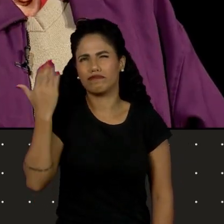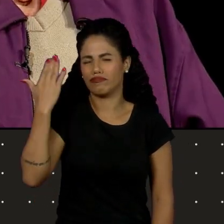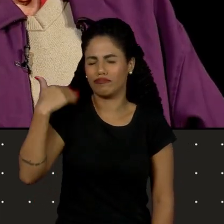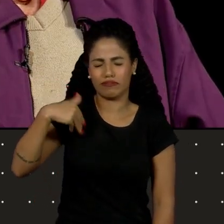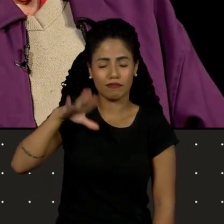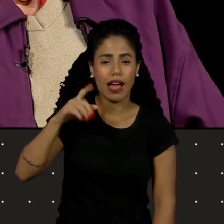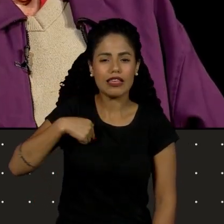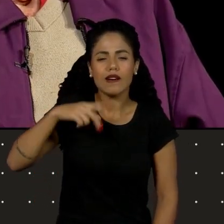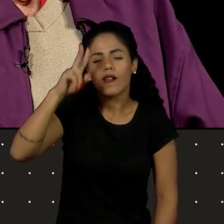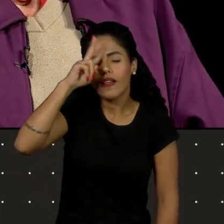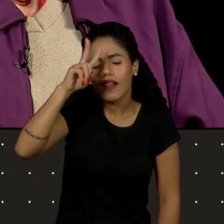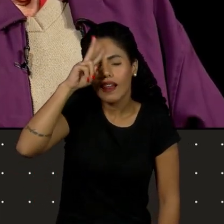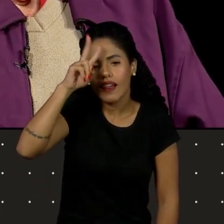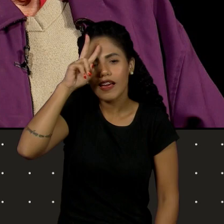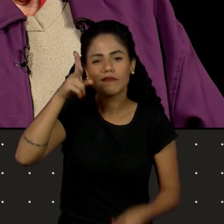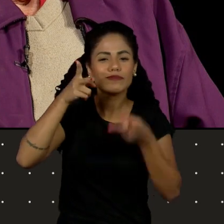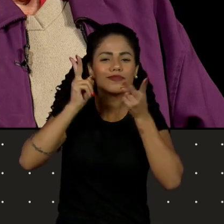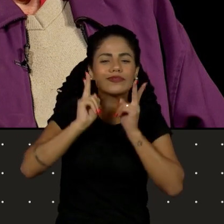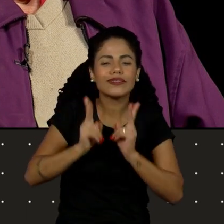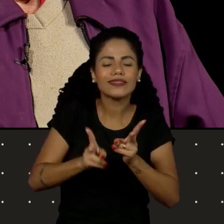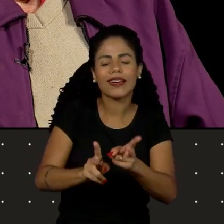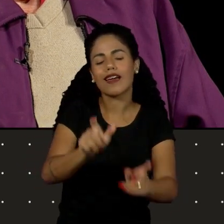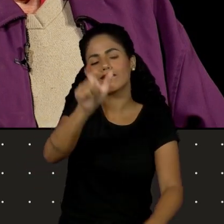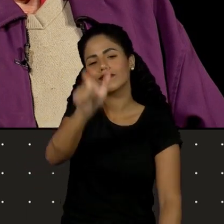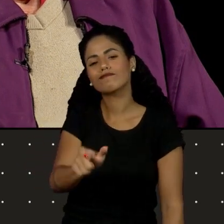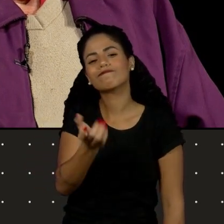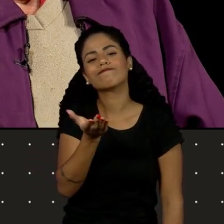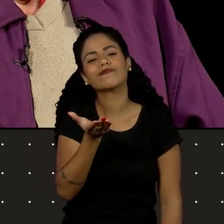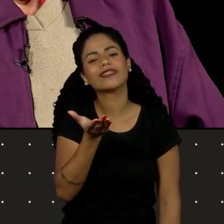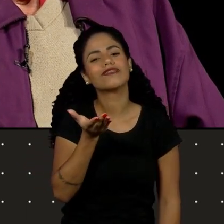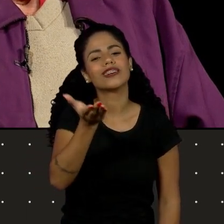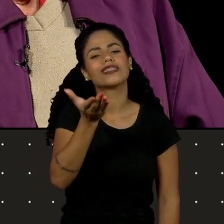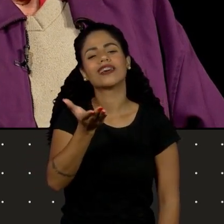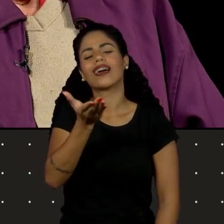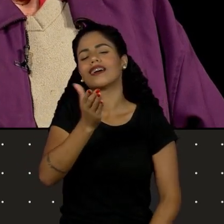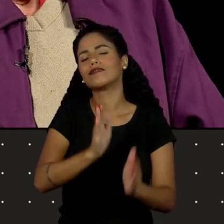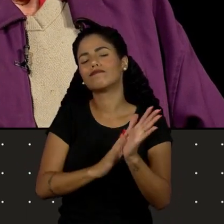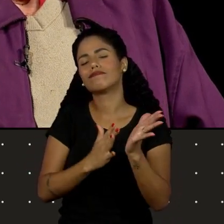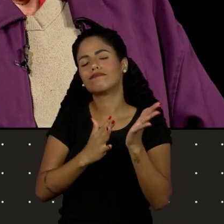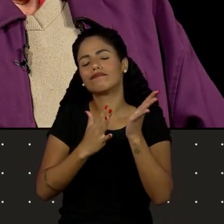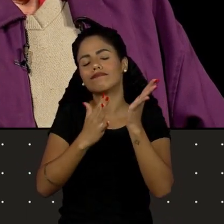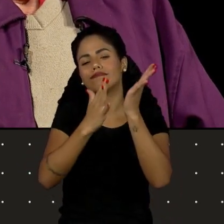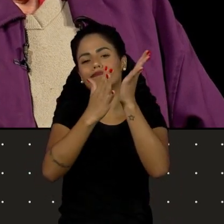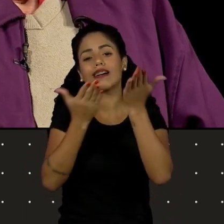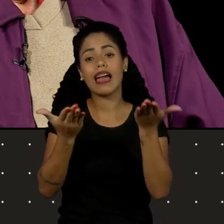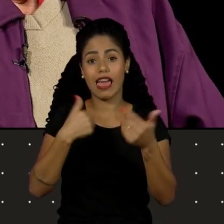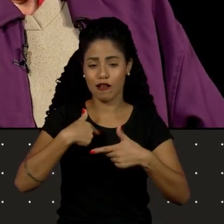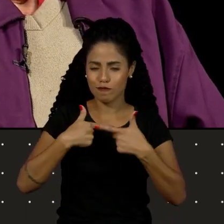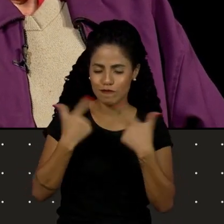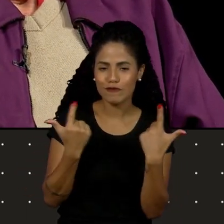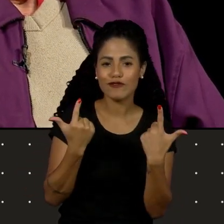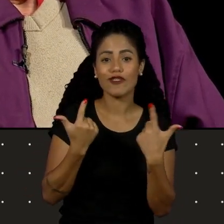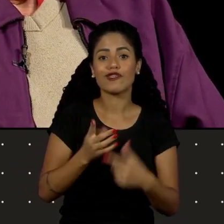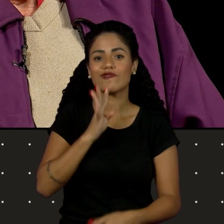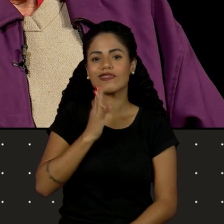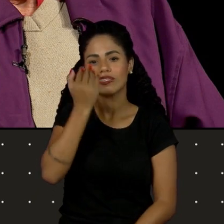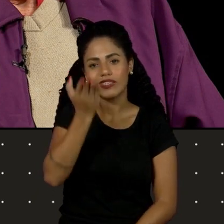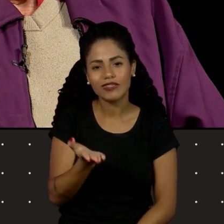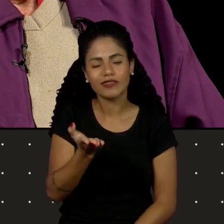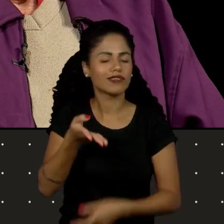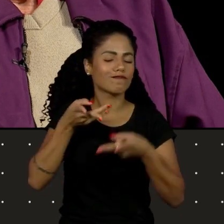me lembro sempre que nós dançávamos junto. E, por sorte, eu tenho uma